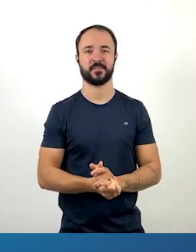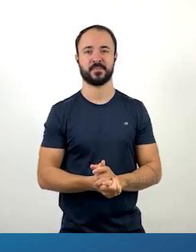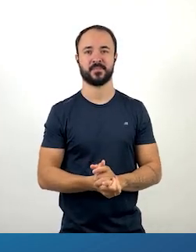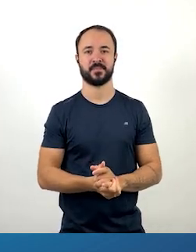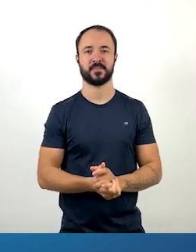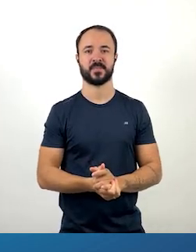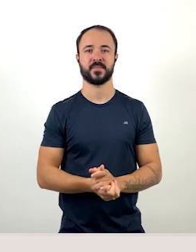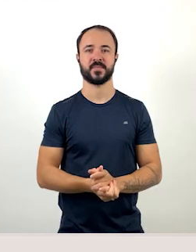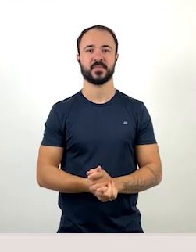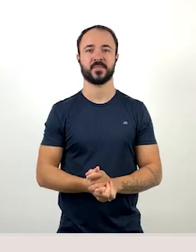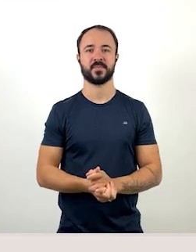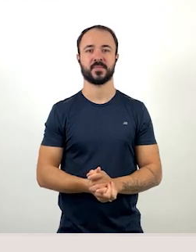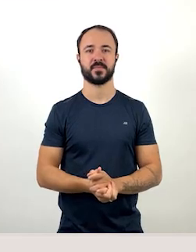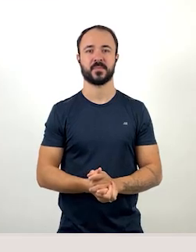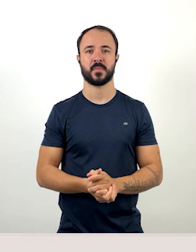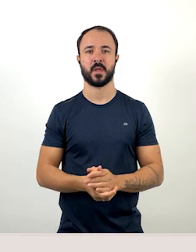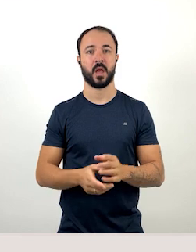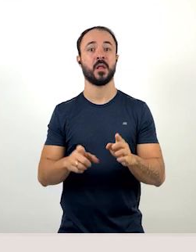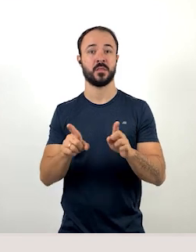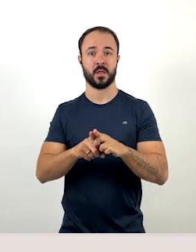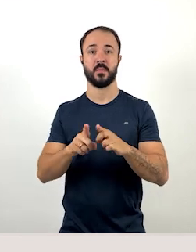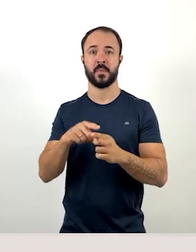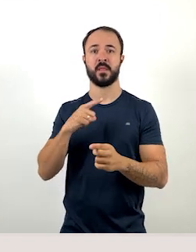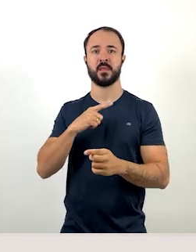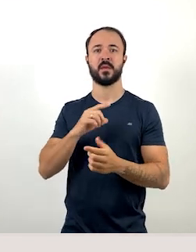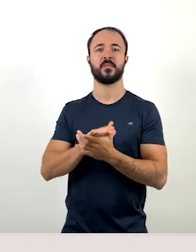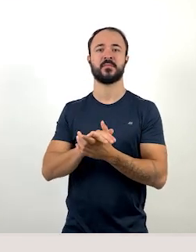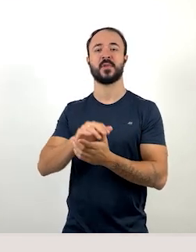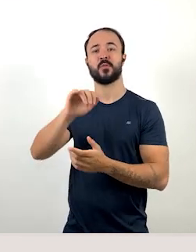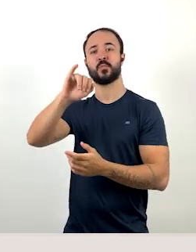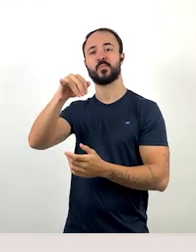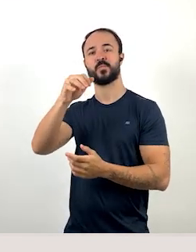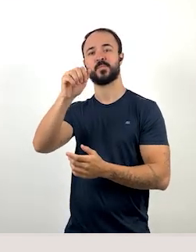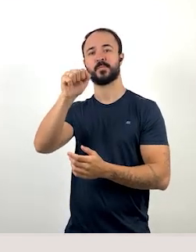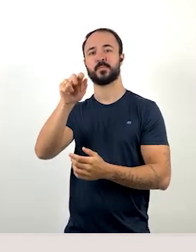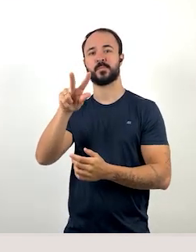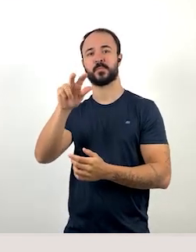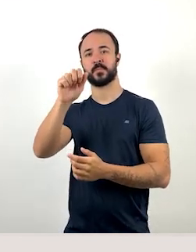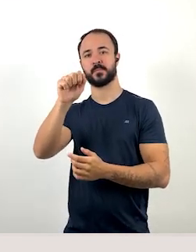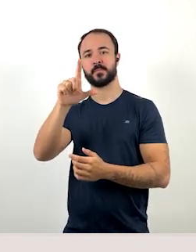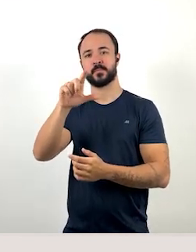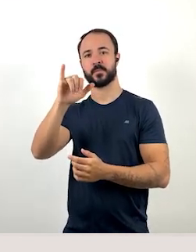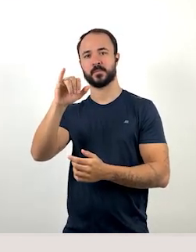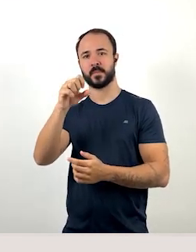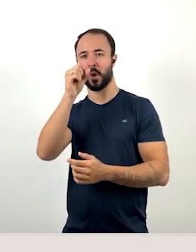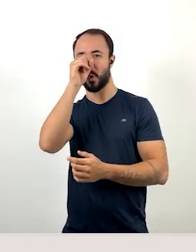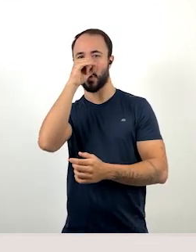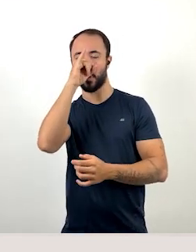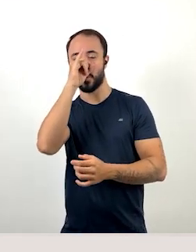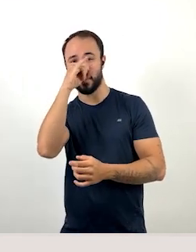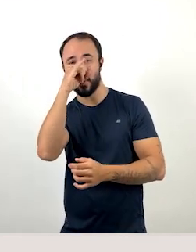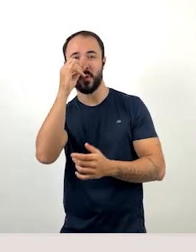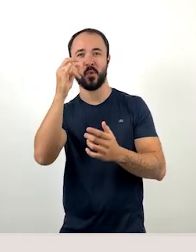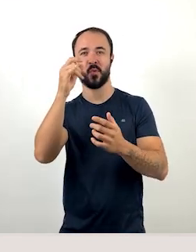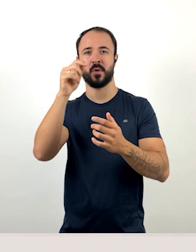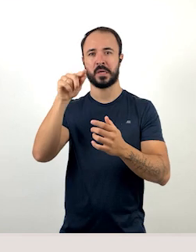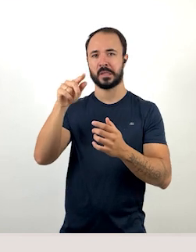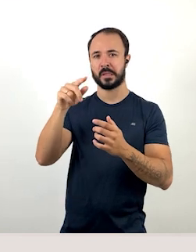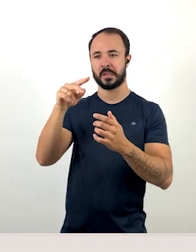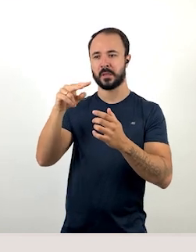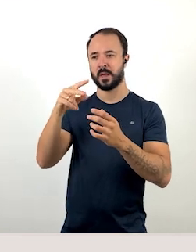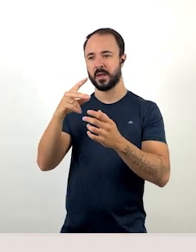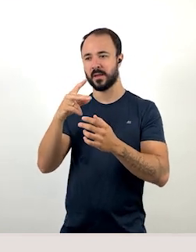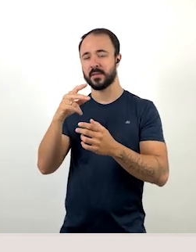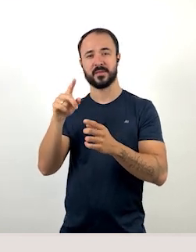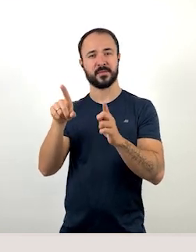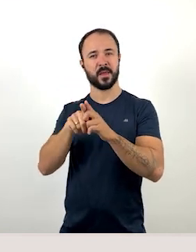ao ambiente marinho. E nós temos também o javali. O javali, ele é um